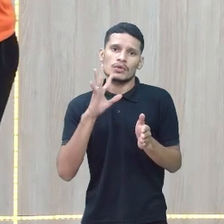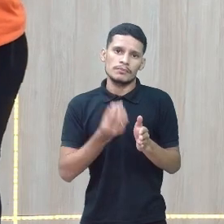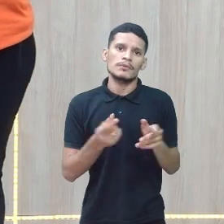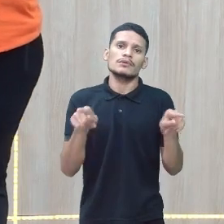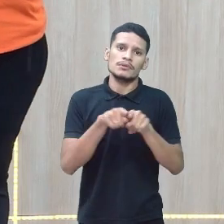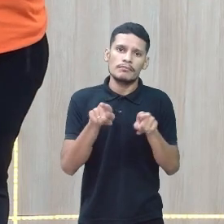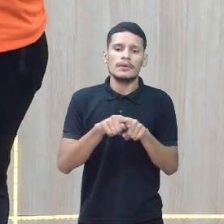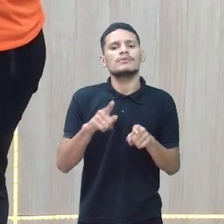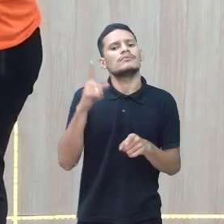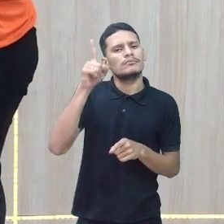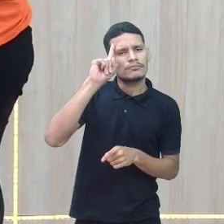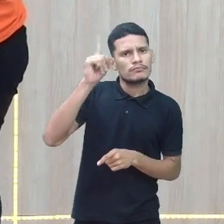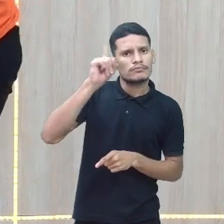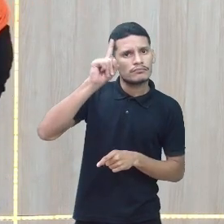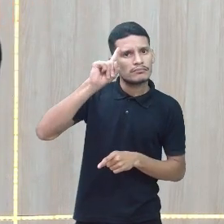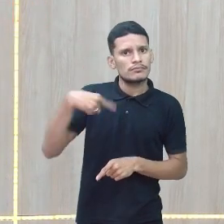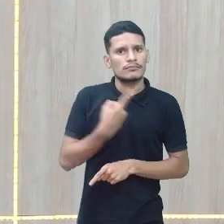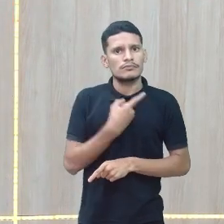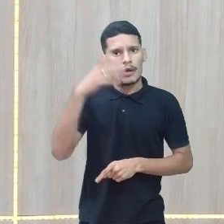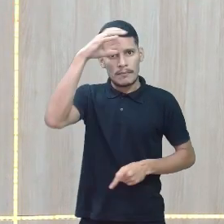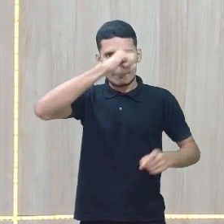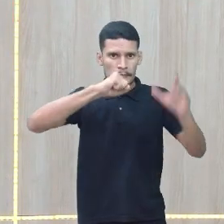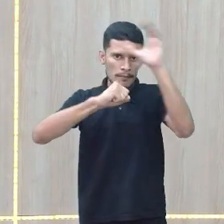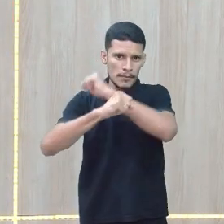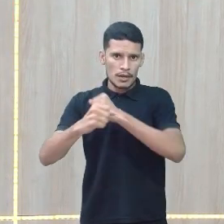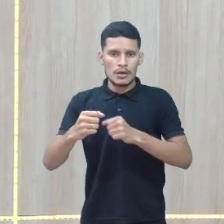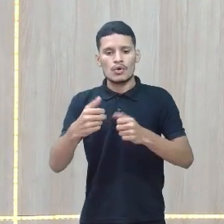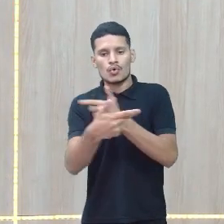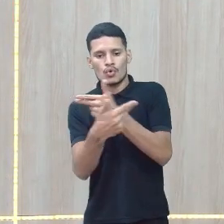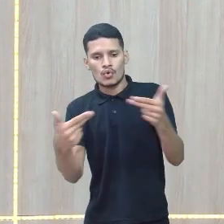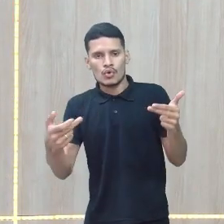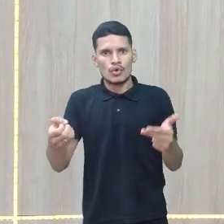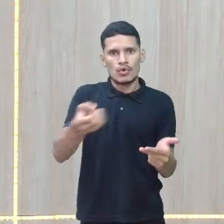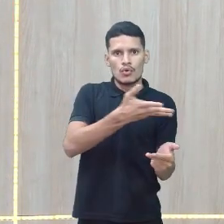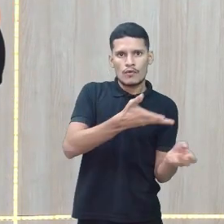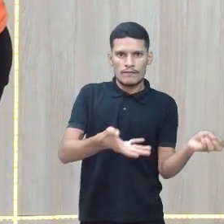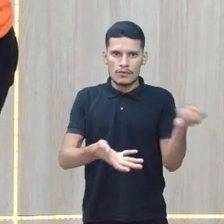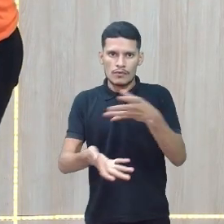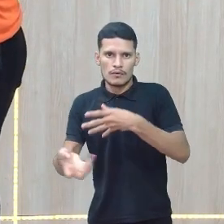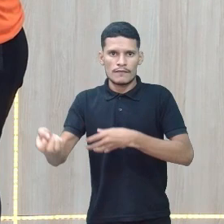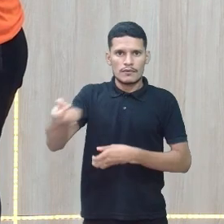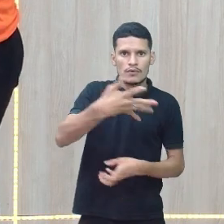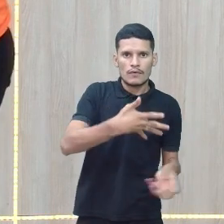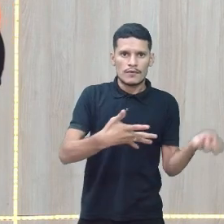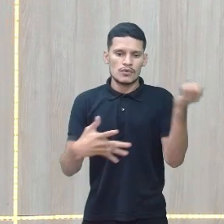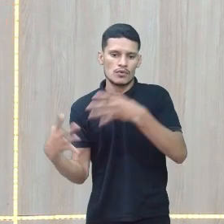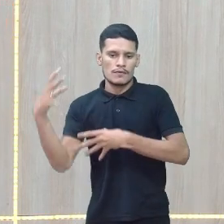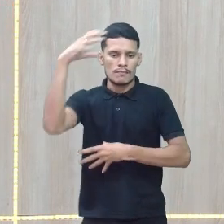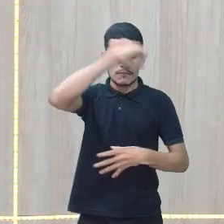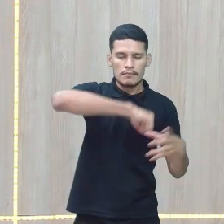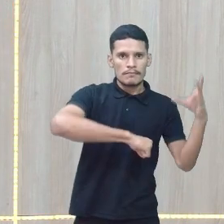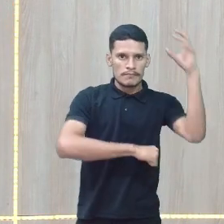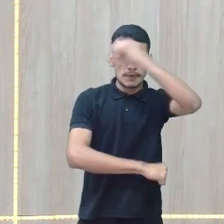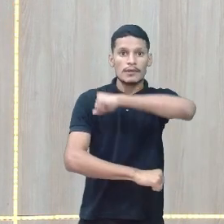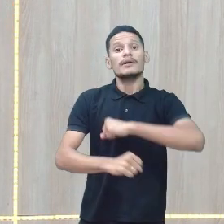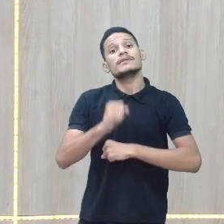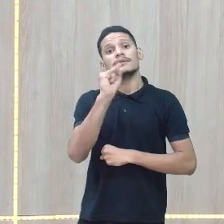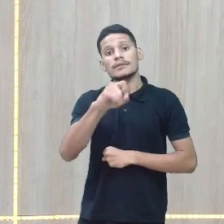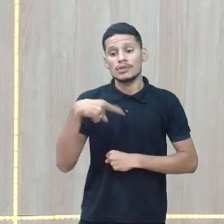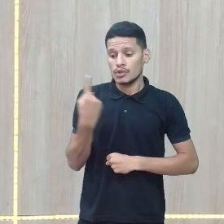algo novo. E aí, quando aprendemos este algo novo, essa novidade,